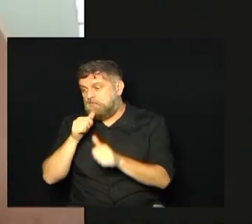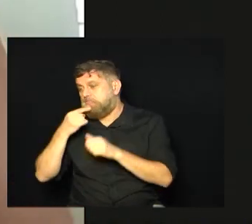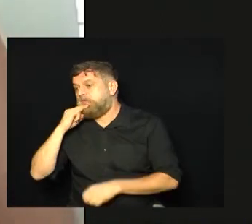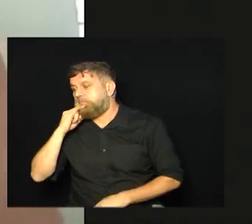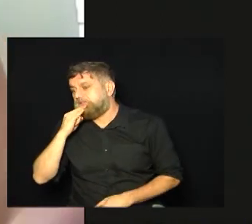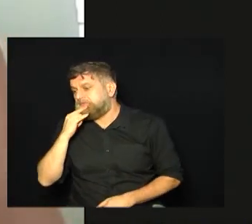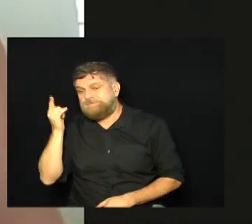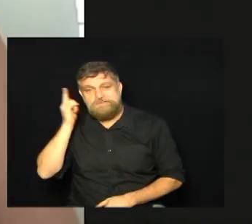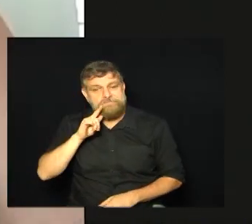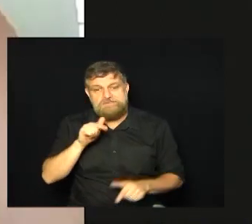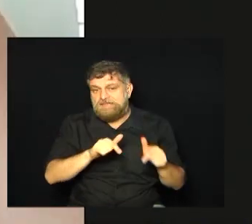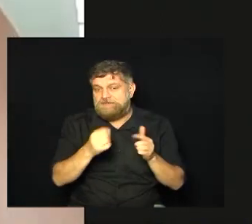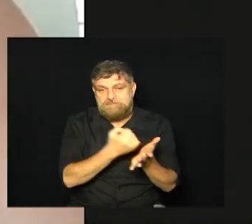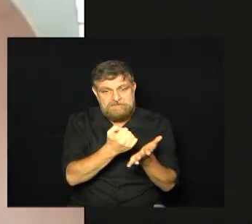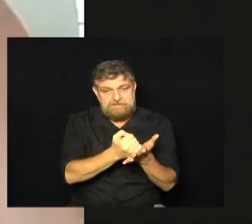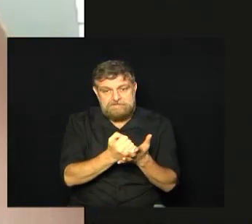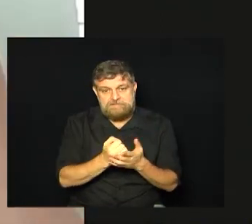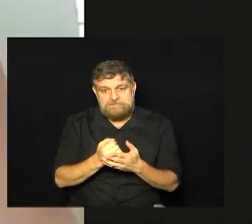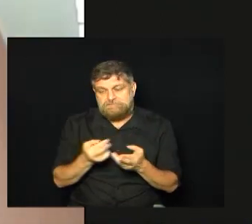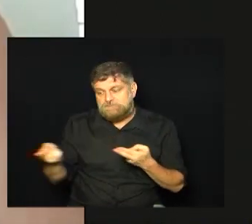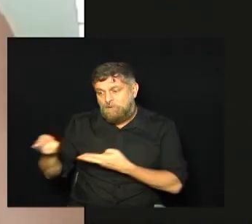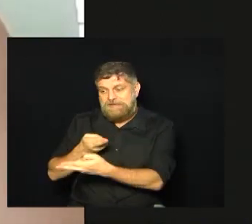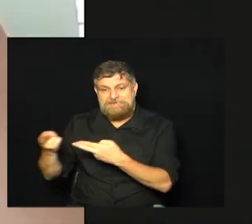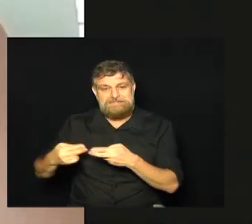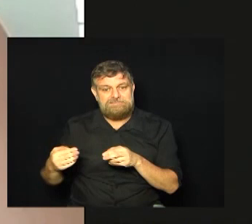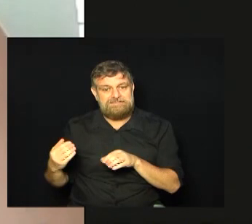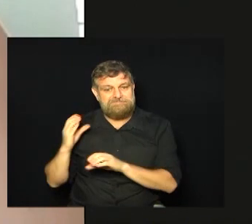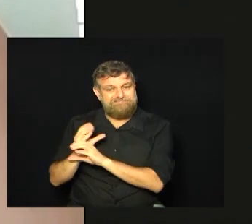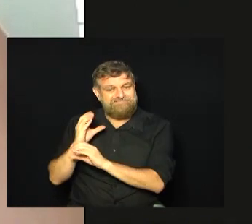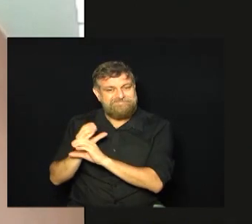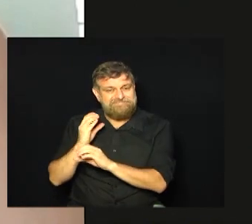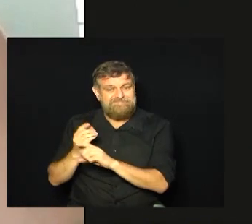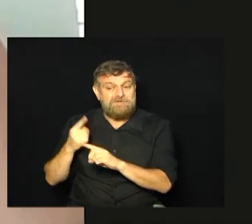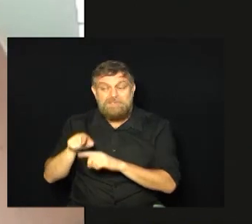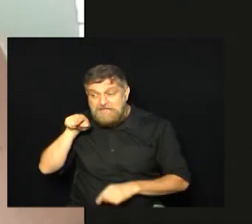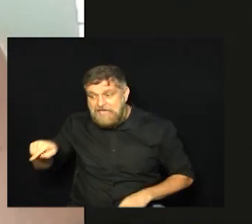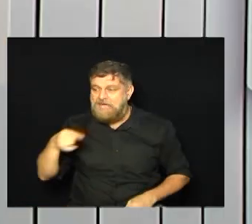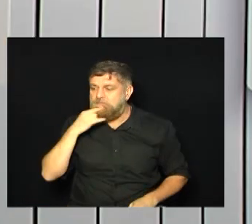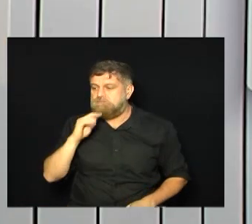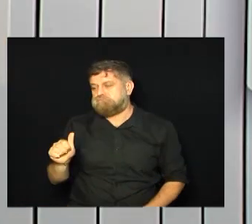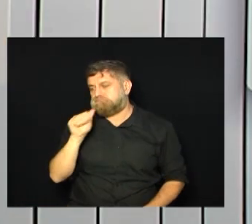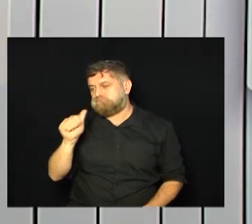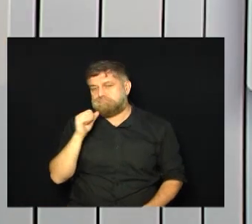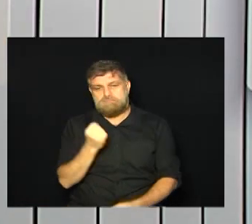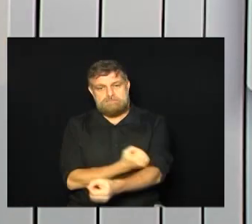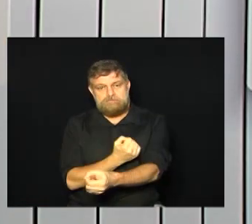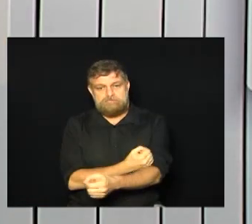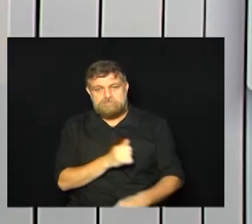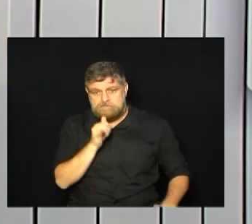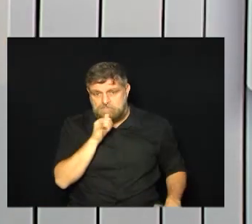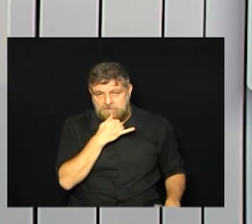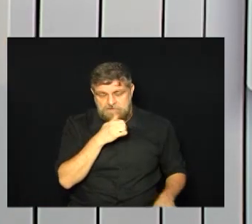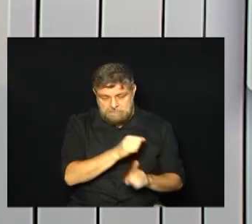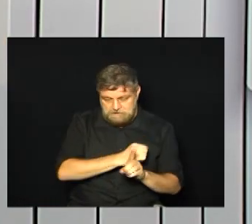e o relacionamento não vai bem por causa da bebida. Sem dúvida. E, Jenny, infelizmente na